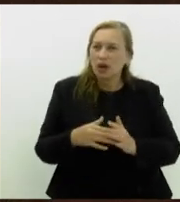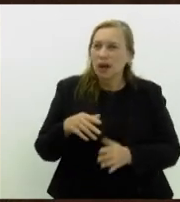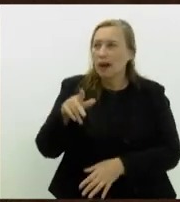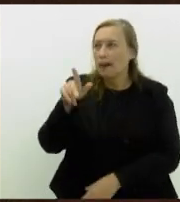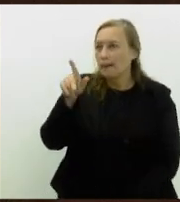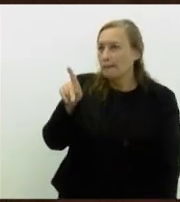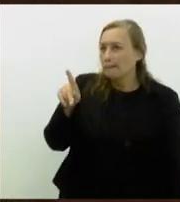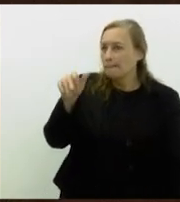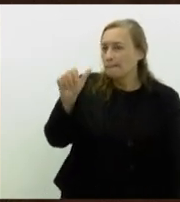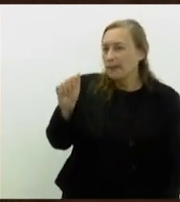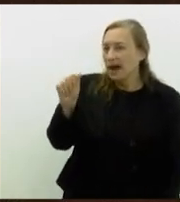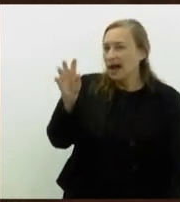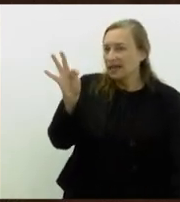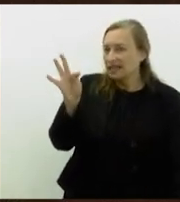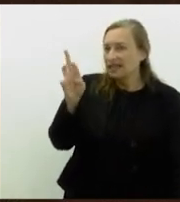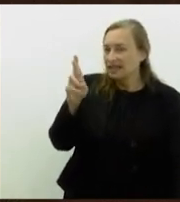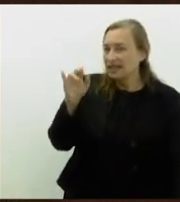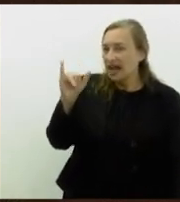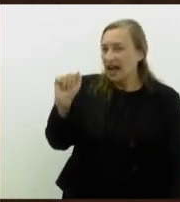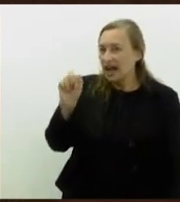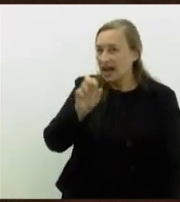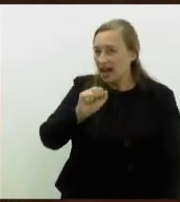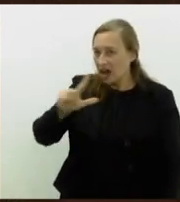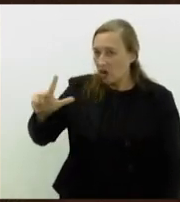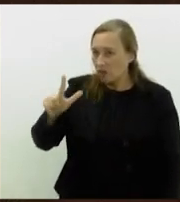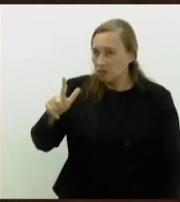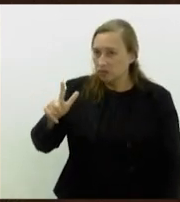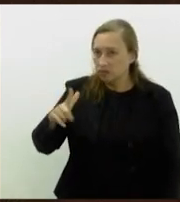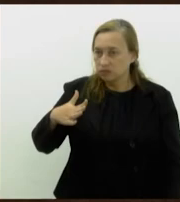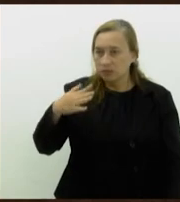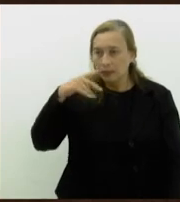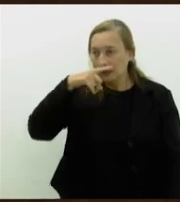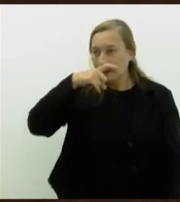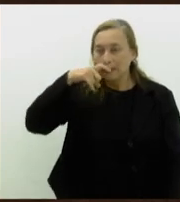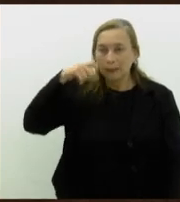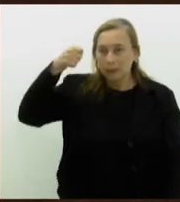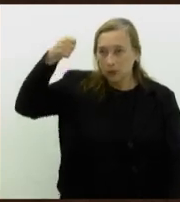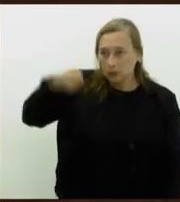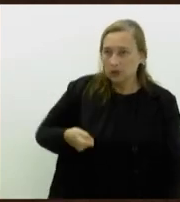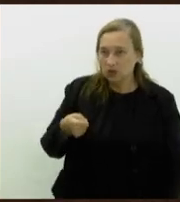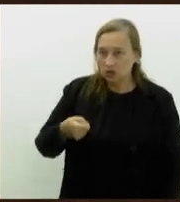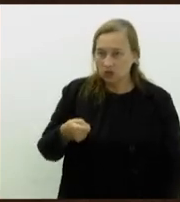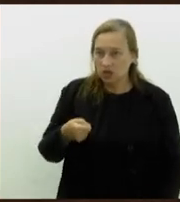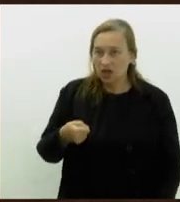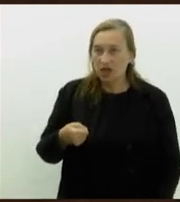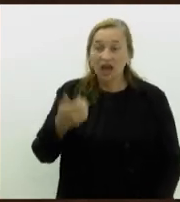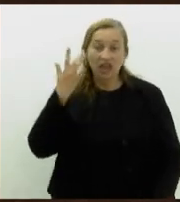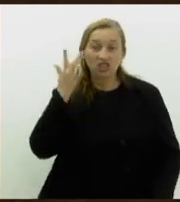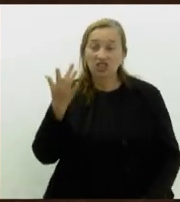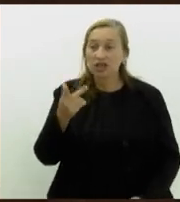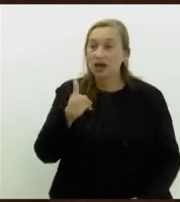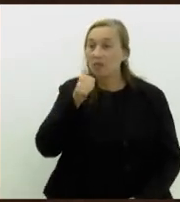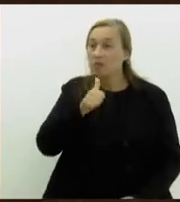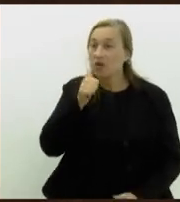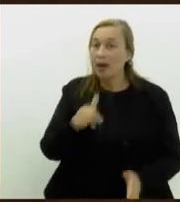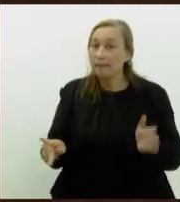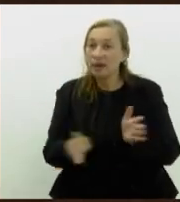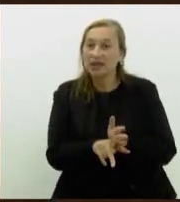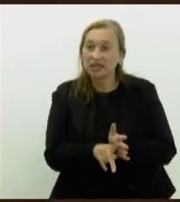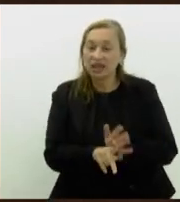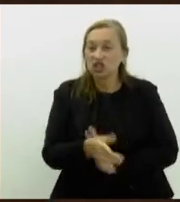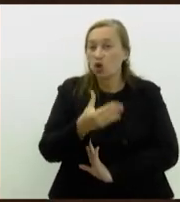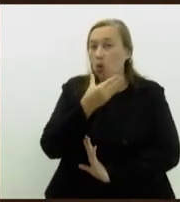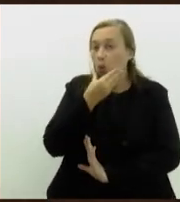patriarcal, machista e misógina coloca o corpo das mulheres como se essas mulheres fossem propriedades exclusivas dos